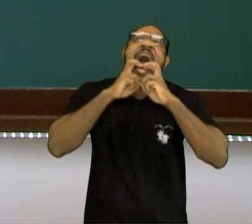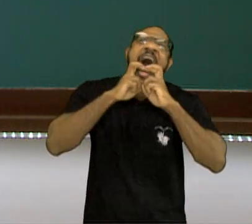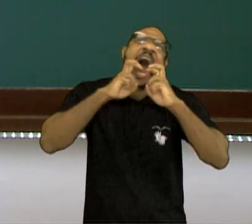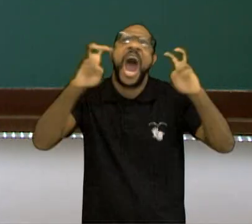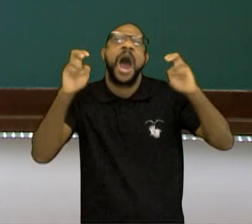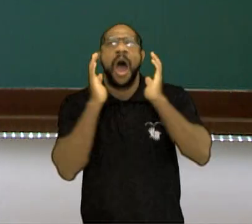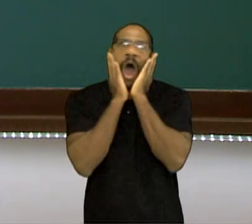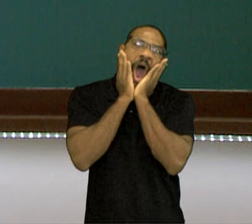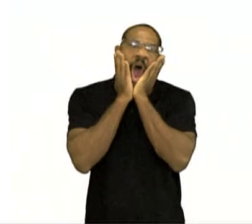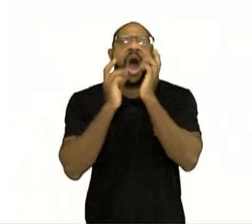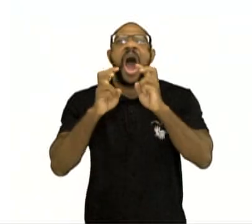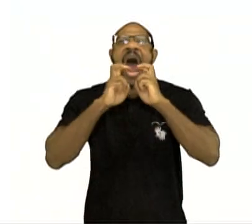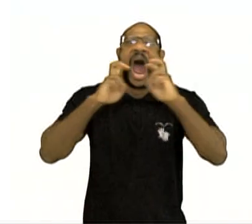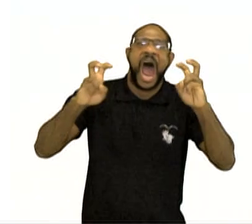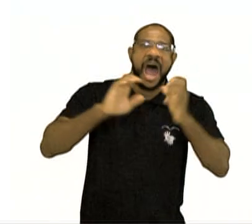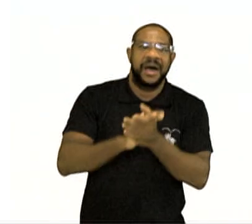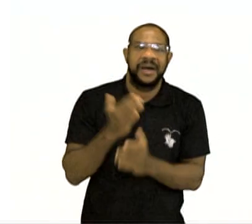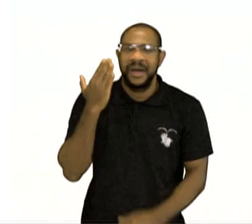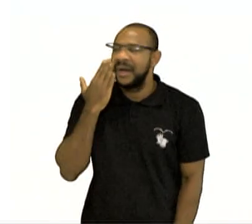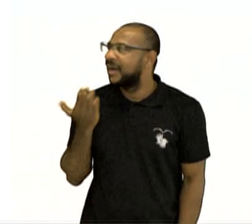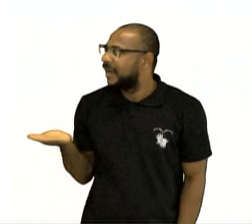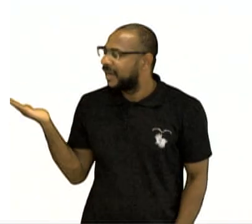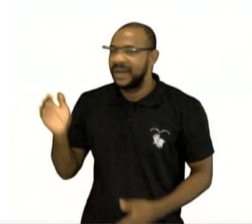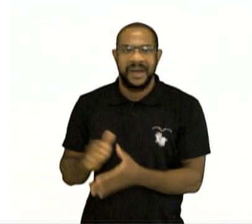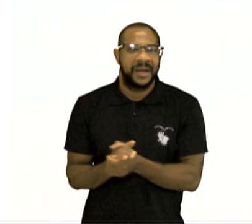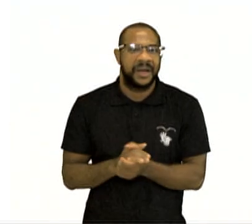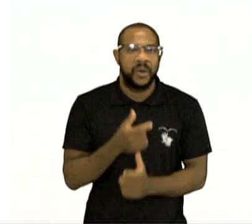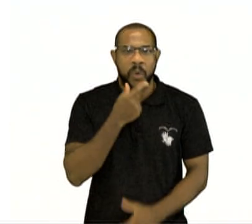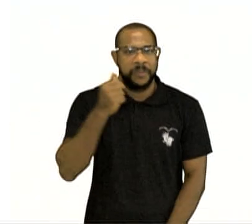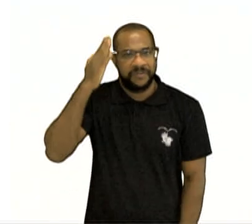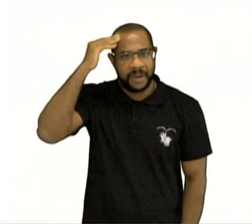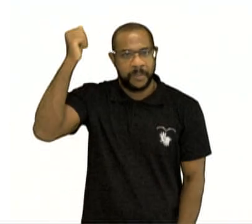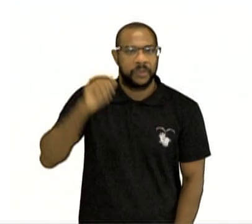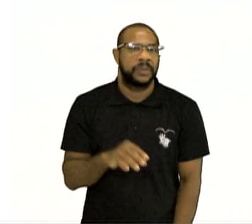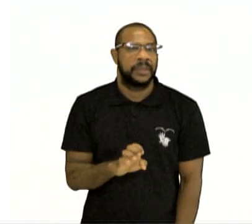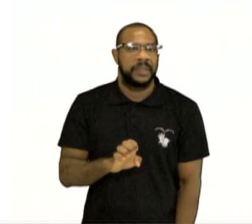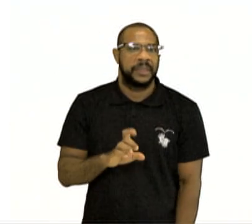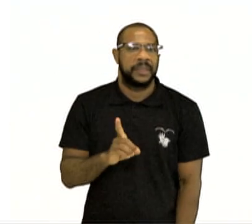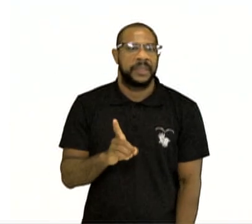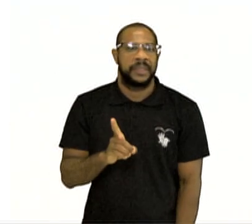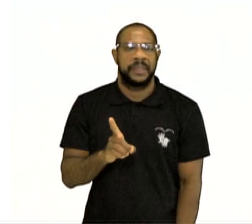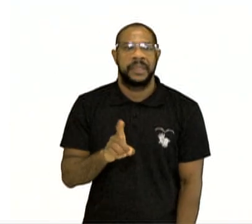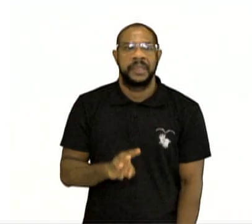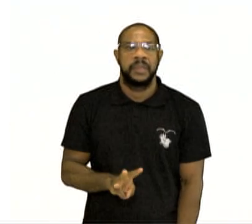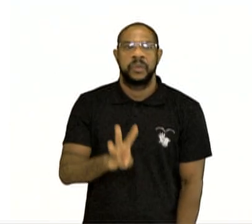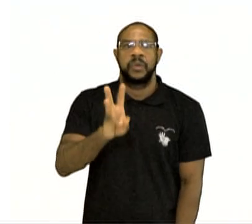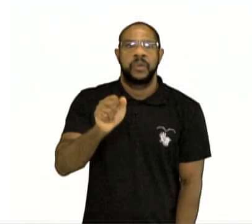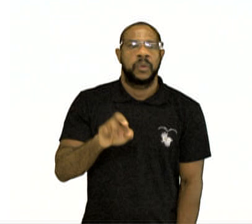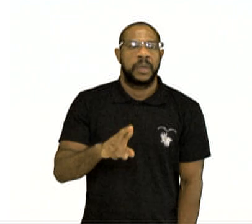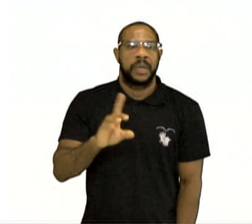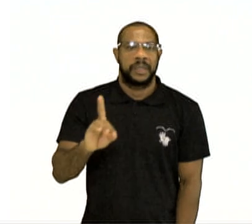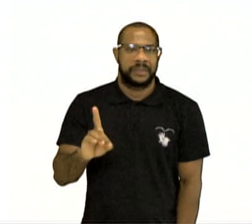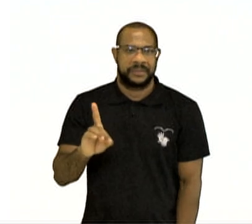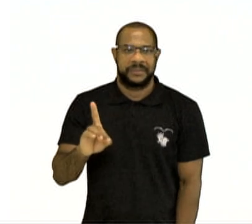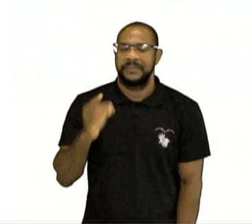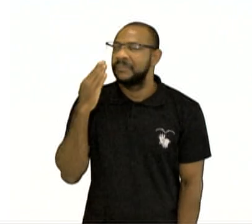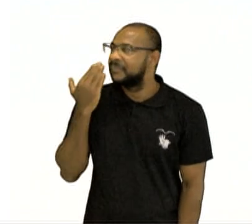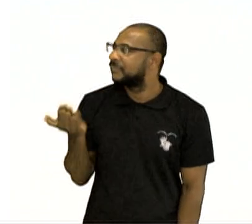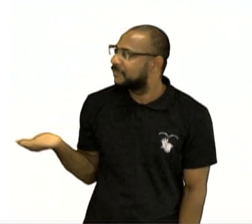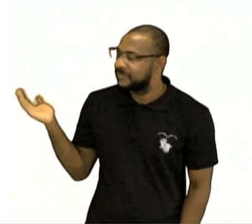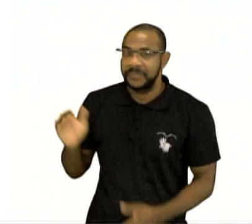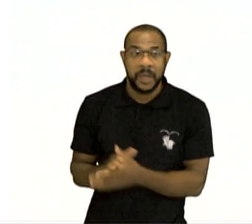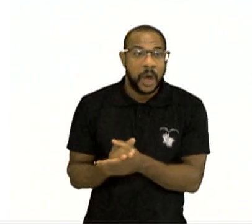o Edvard Munch, né? Observe as linhas, observe